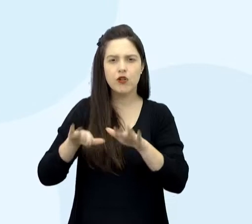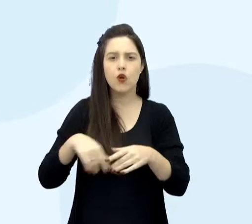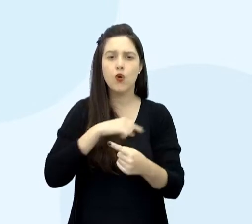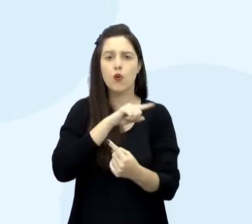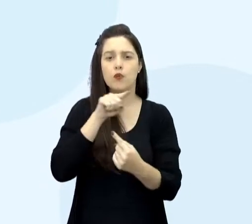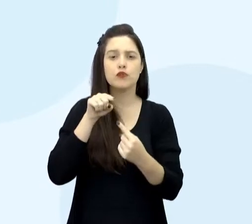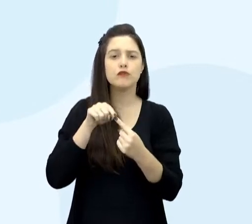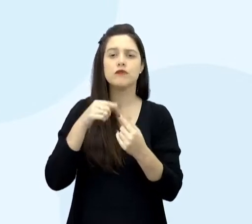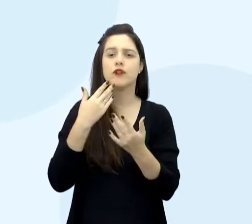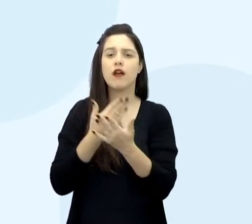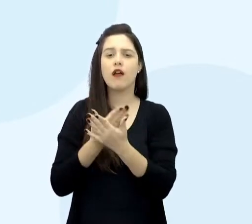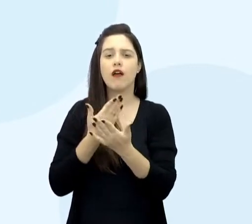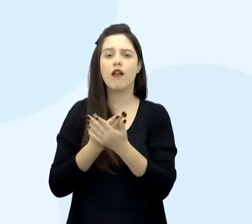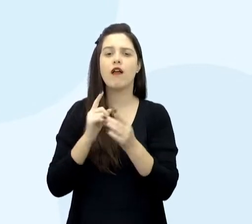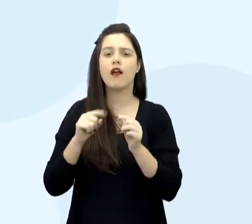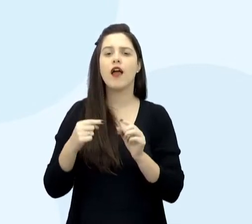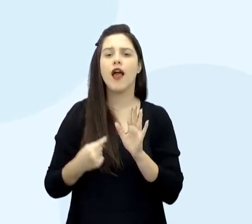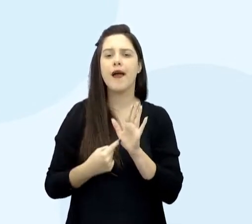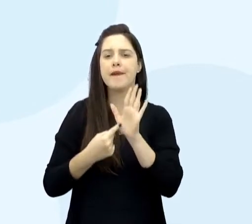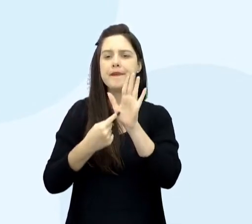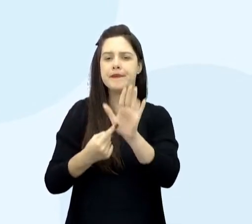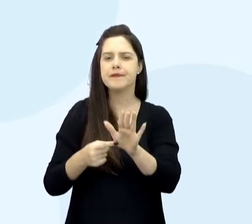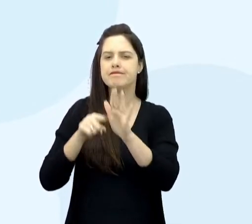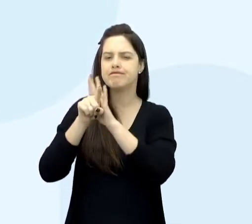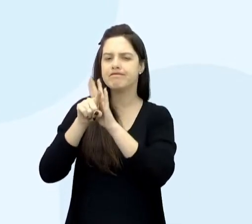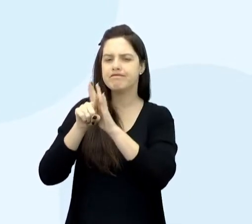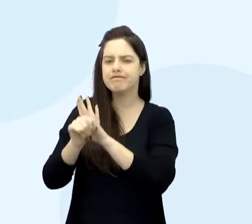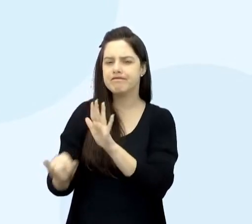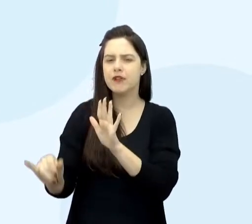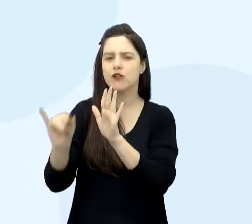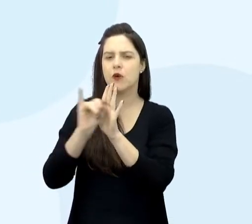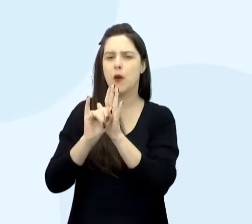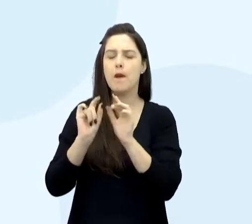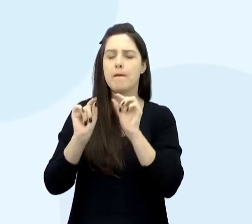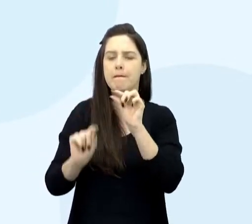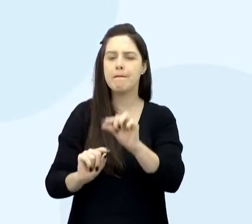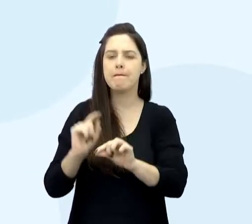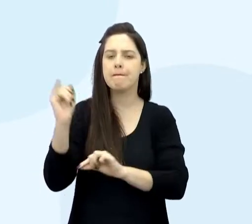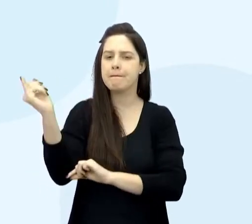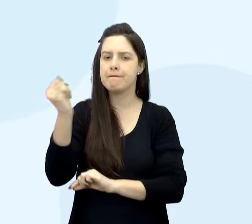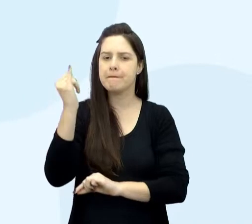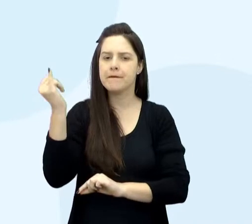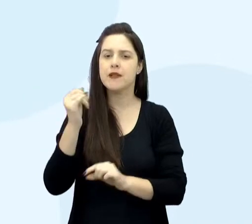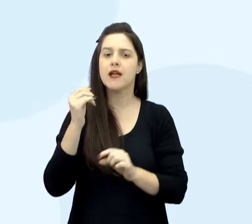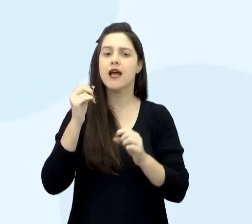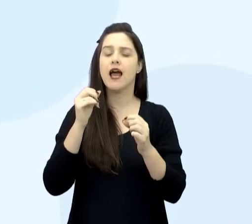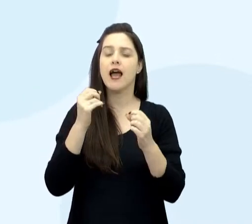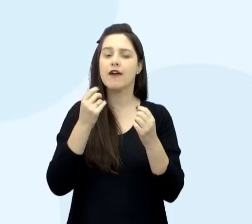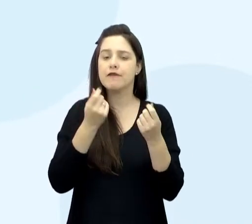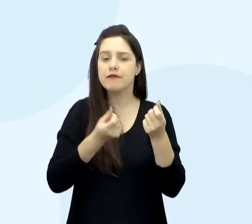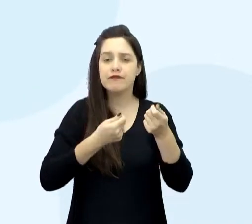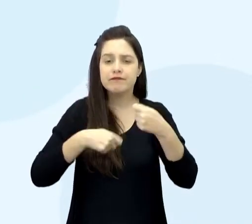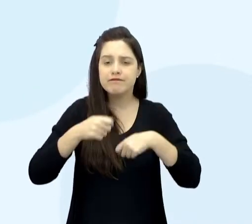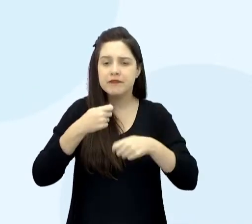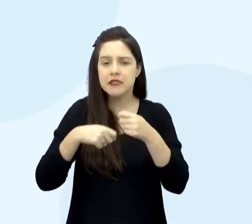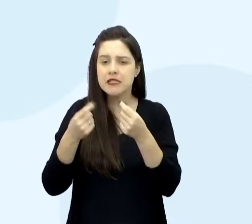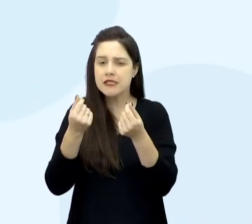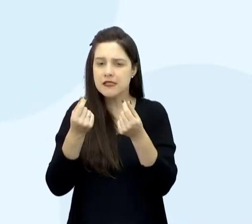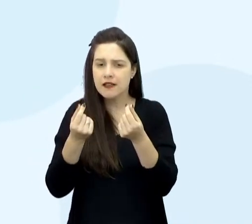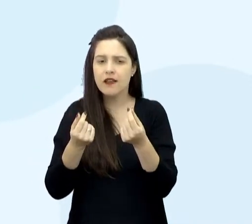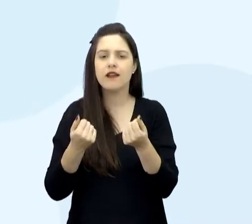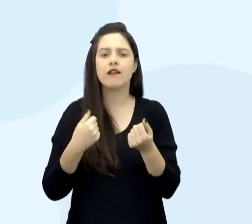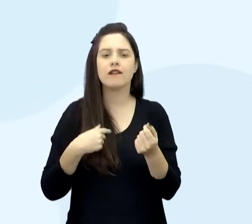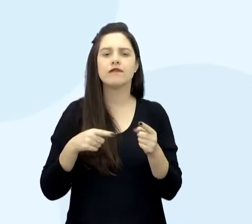aí, ó, é apresentar a pesquisa e identificar pontos importantes da educação financeira e os